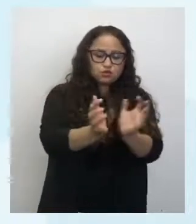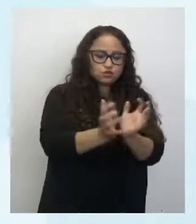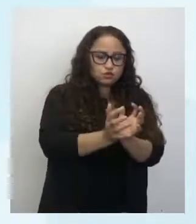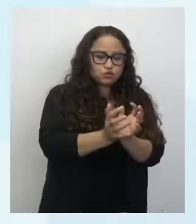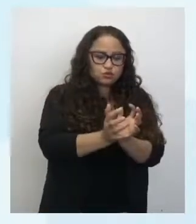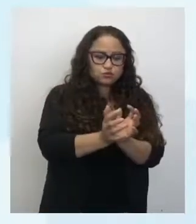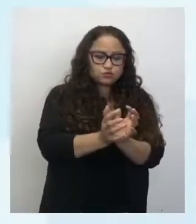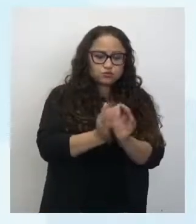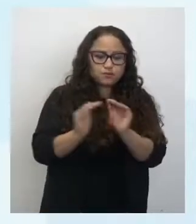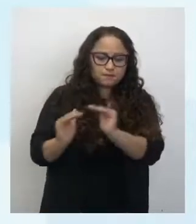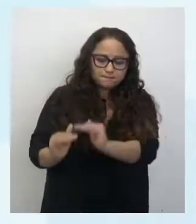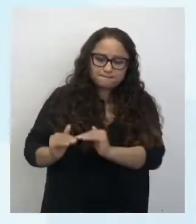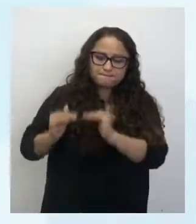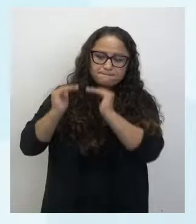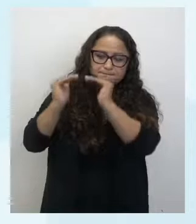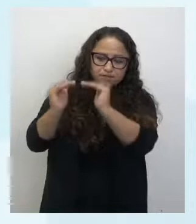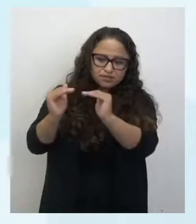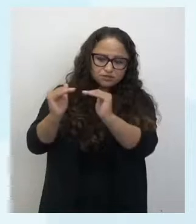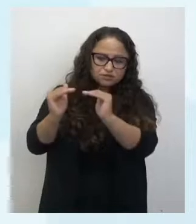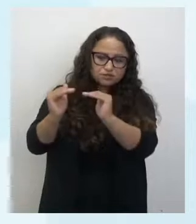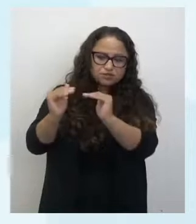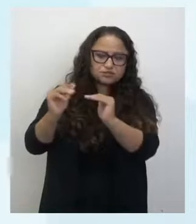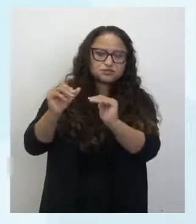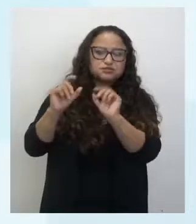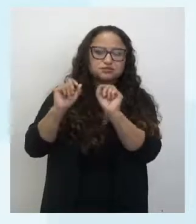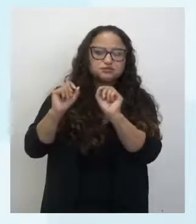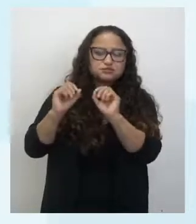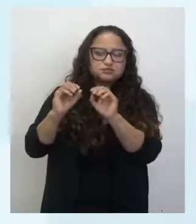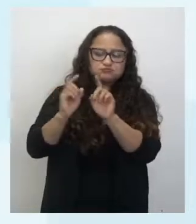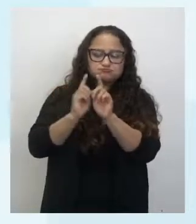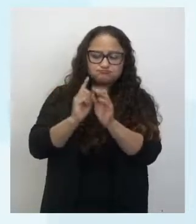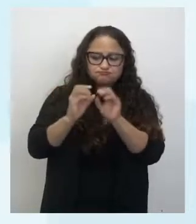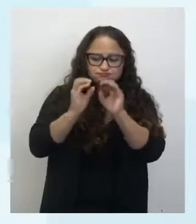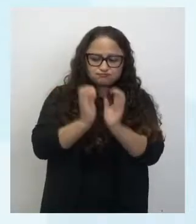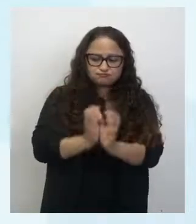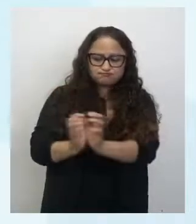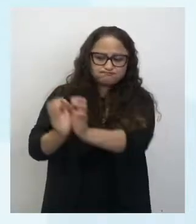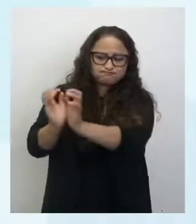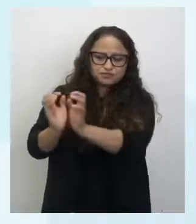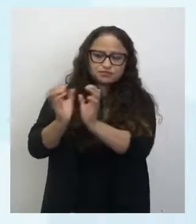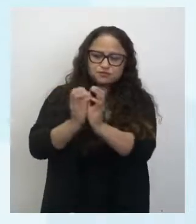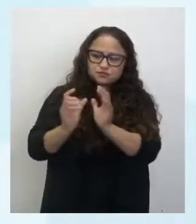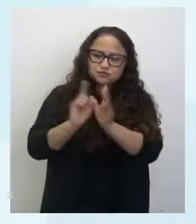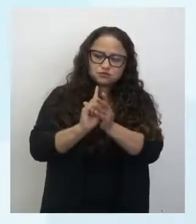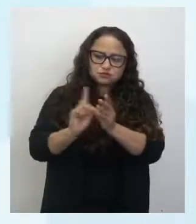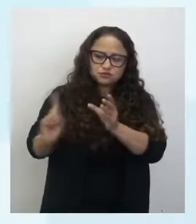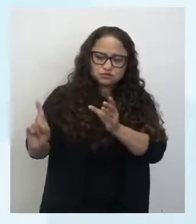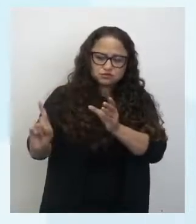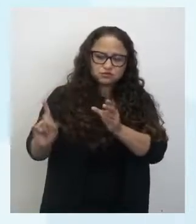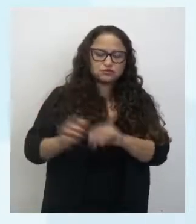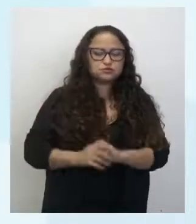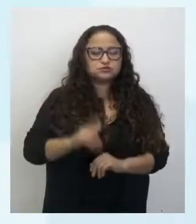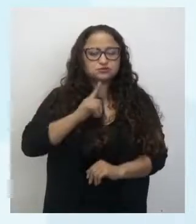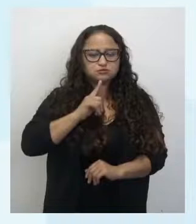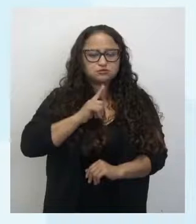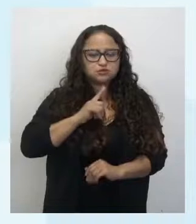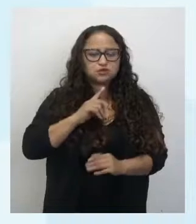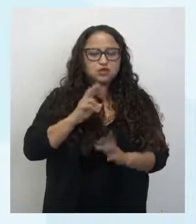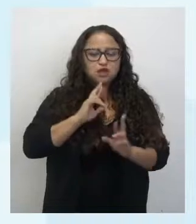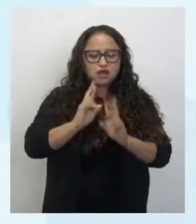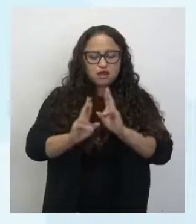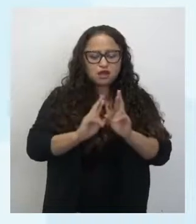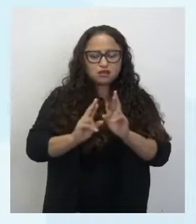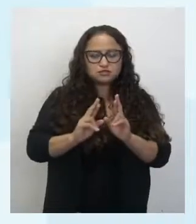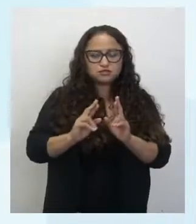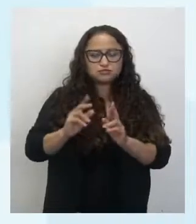entre as majoritários, eles são excluídos. Então, entra nessa questão que o Tiago falou, né, em relação ao índio. Então, o que nós